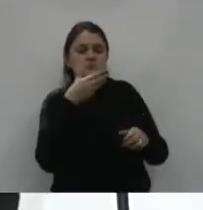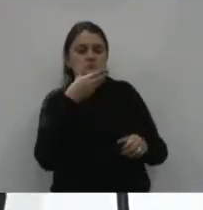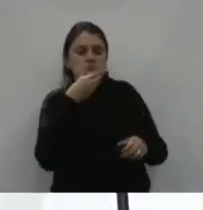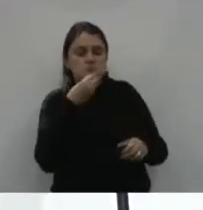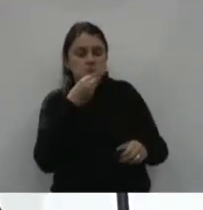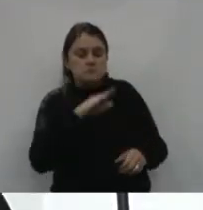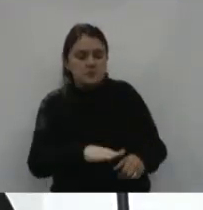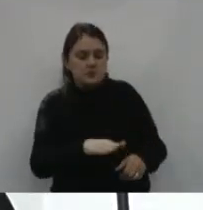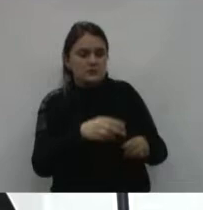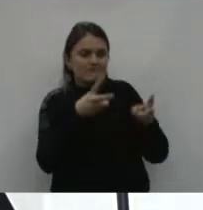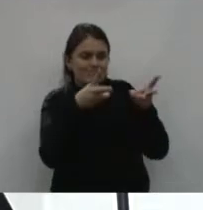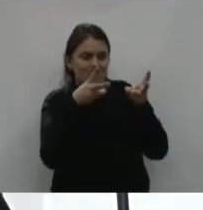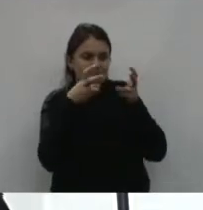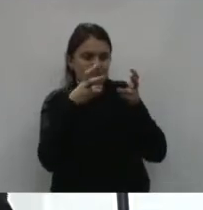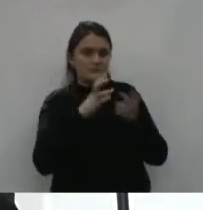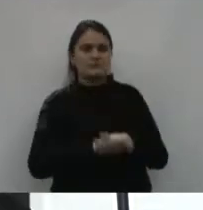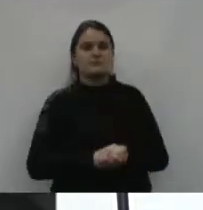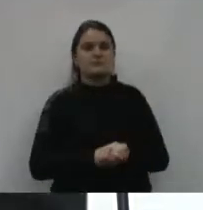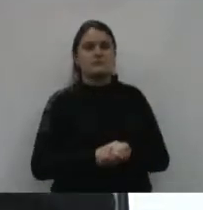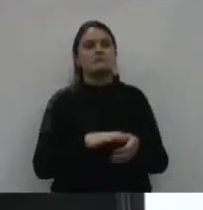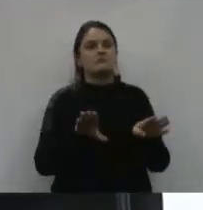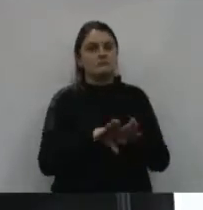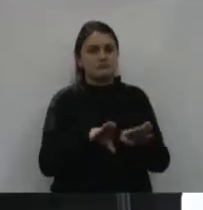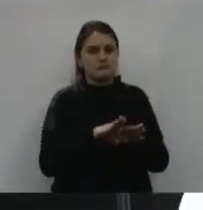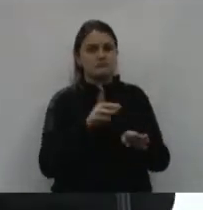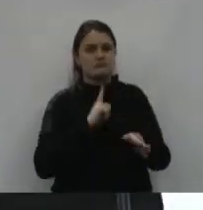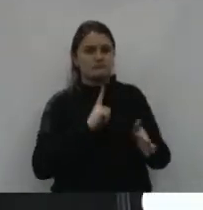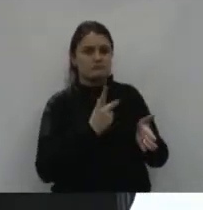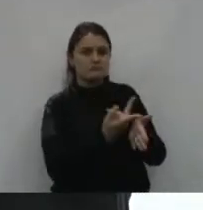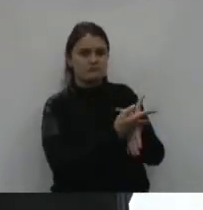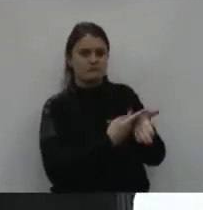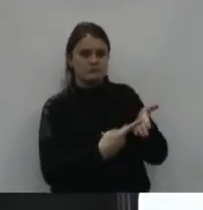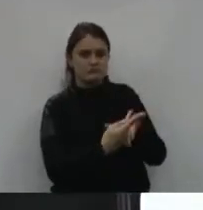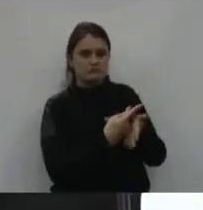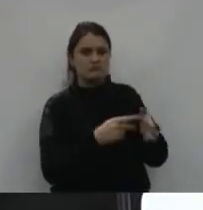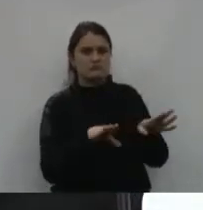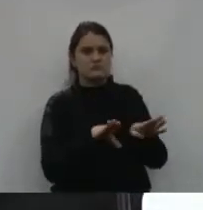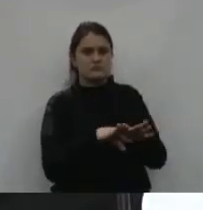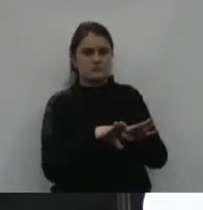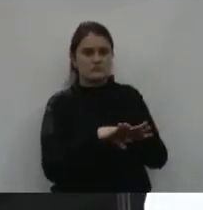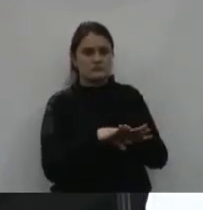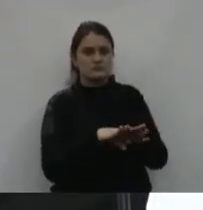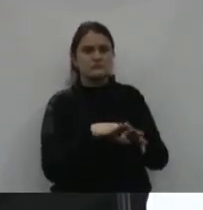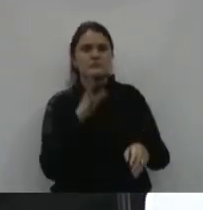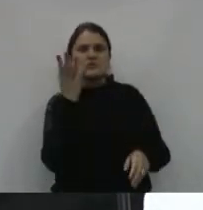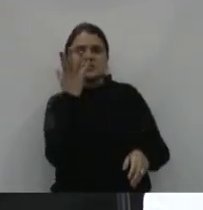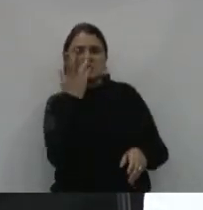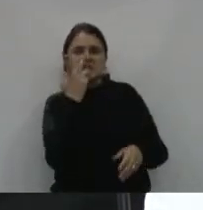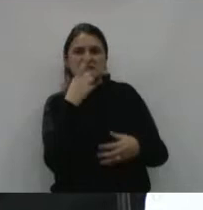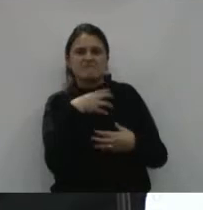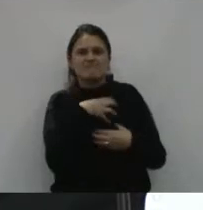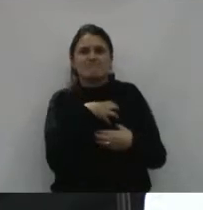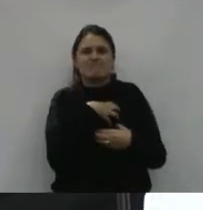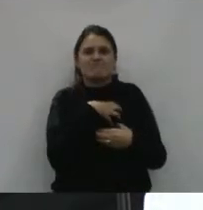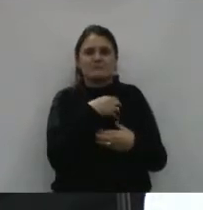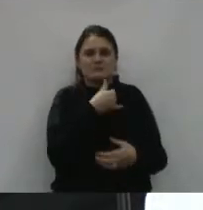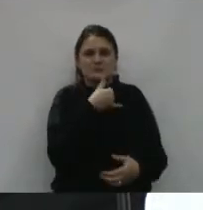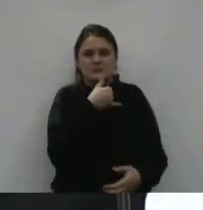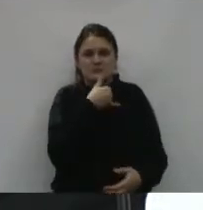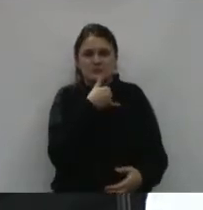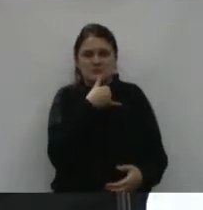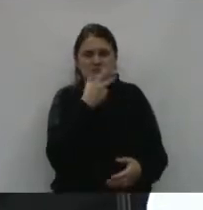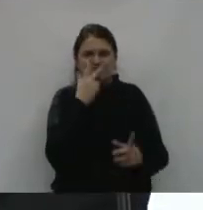assistindo aqui outra aqui outro desenho também a criança se sentindo